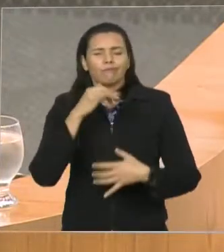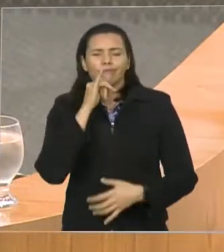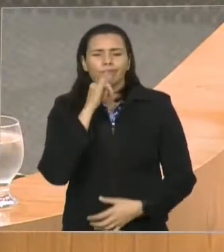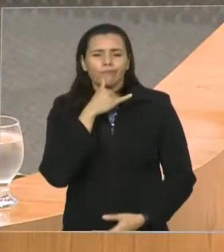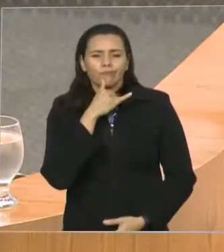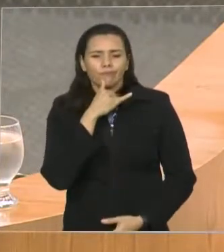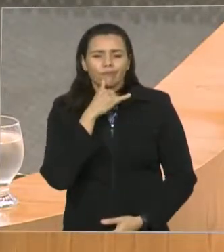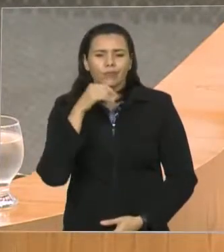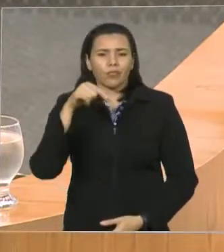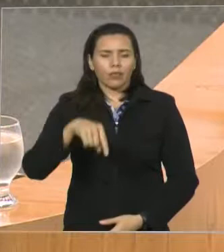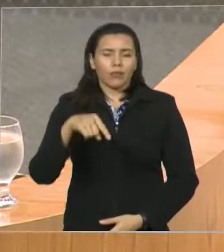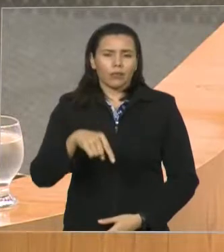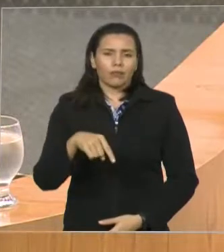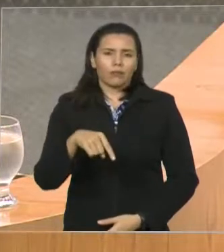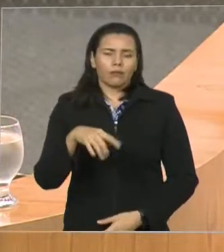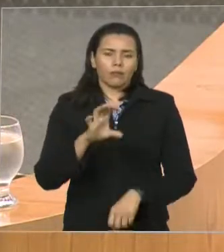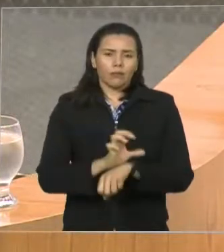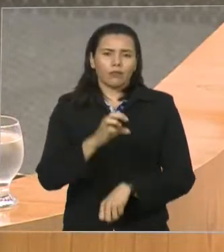verificar os índices